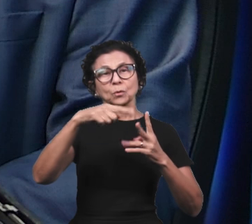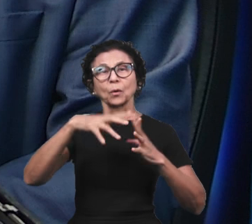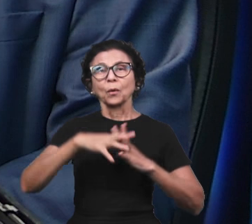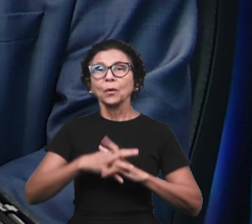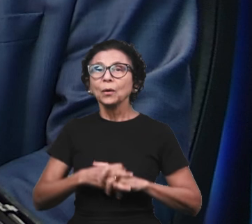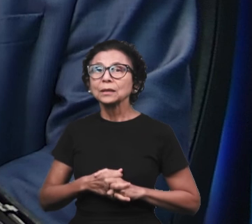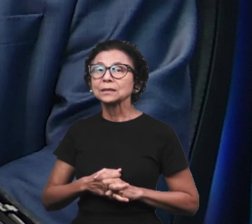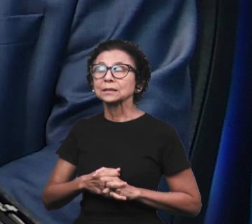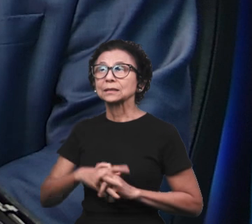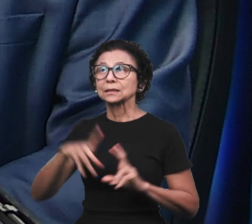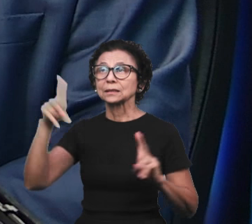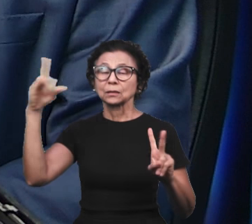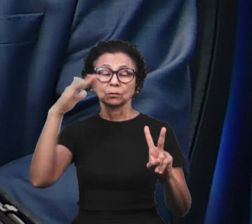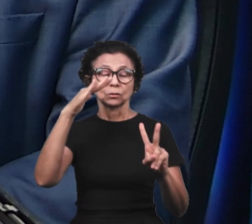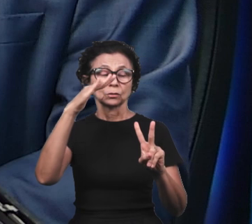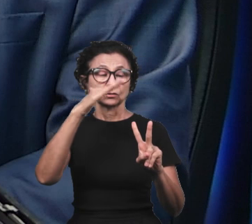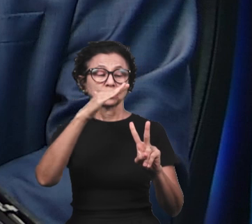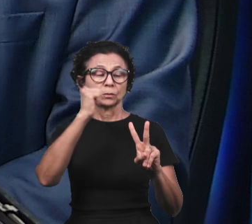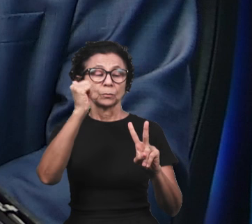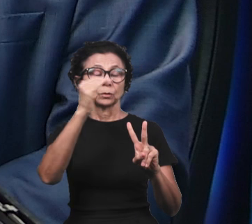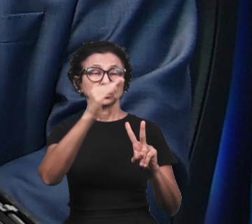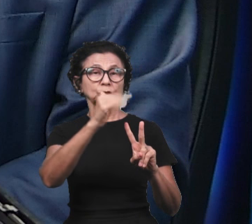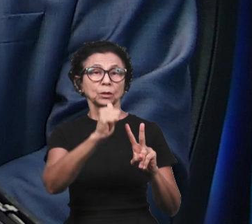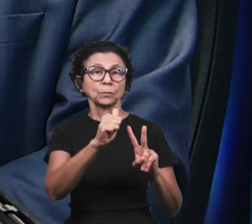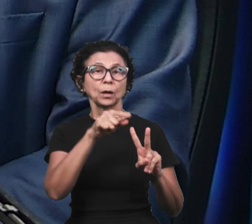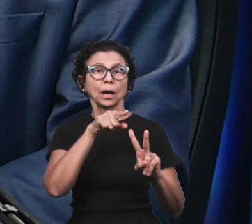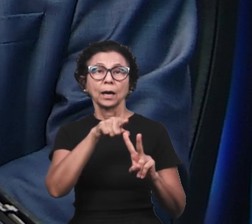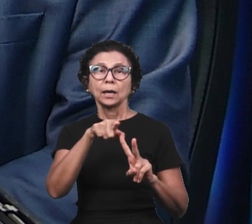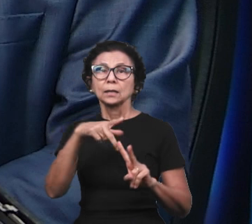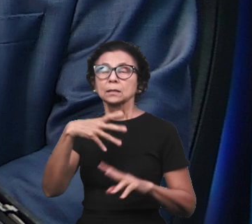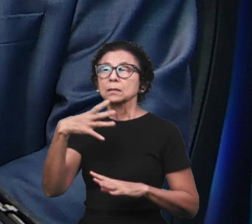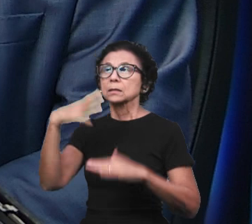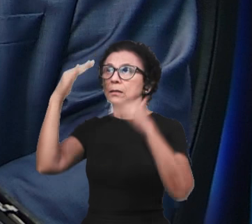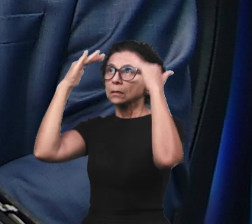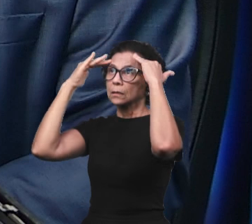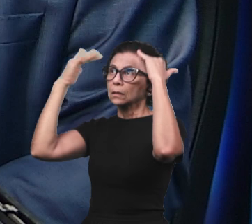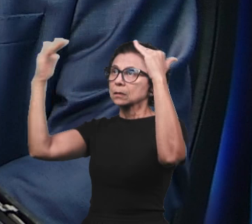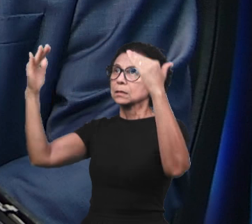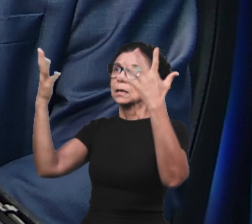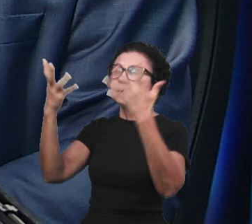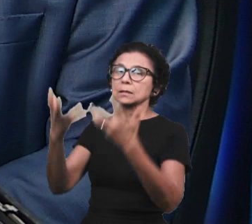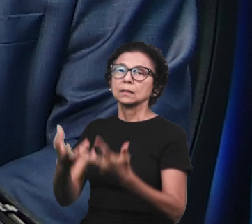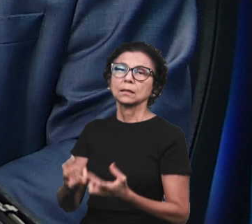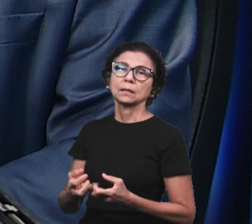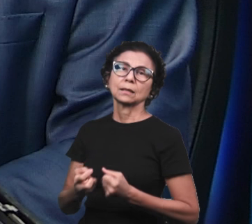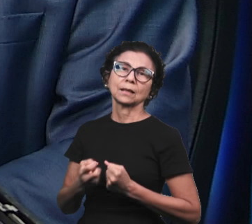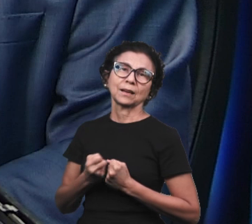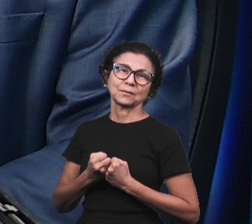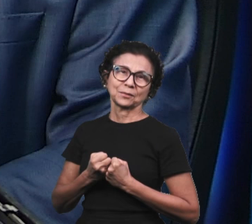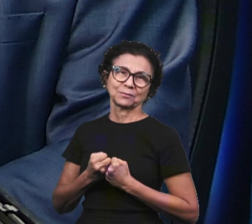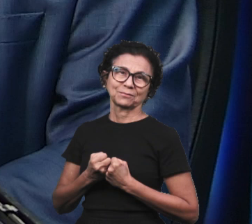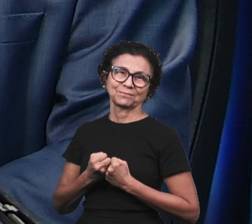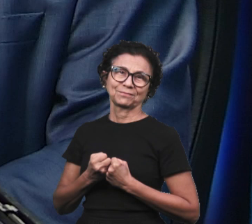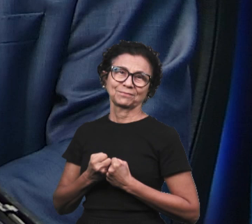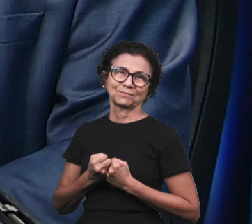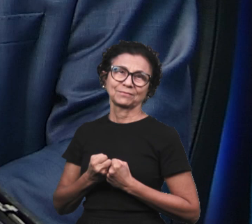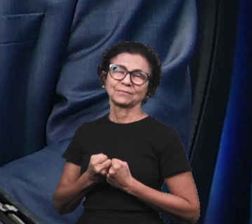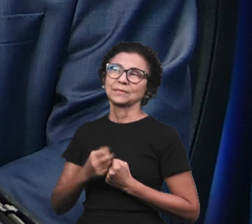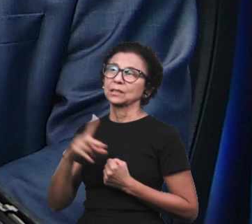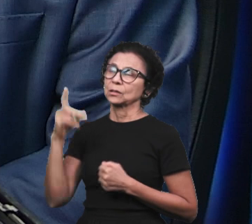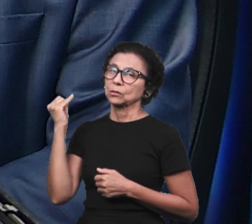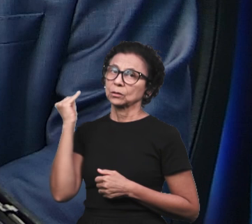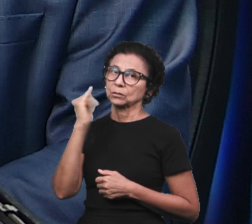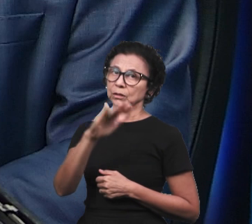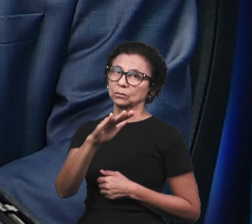o chamado de Deus. Então, quando Deus chama, o seu chamado é irresistível, quer seja para o